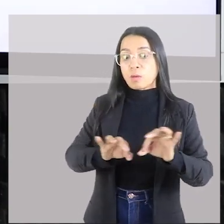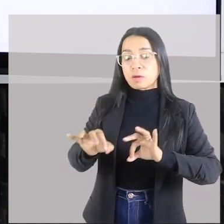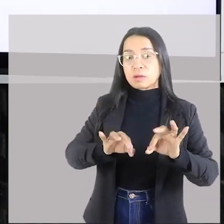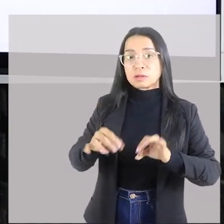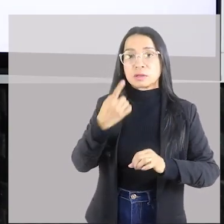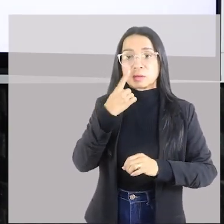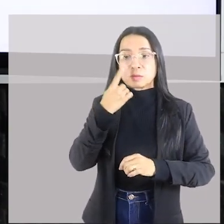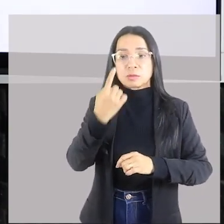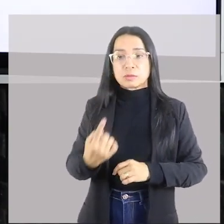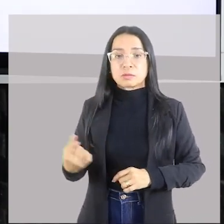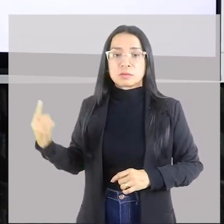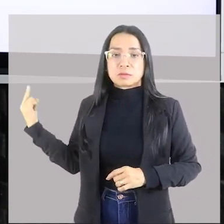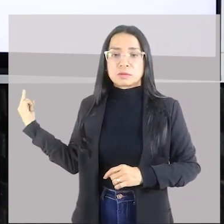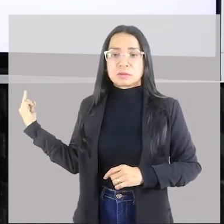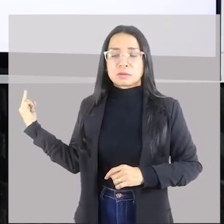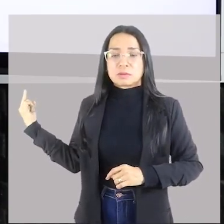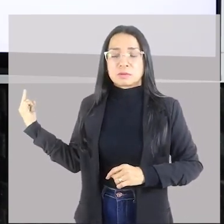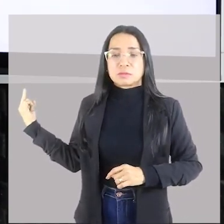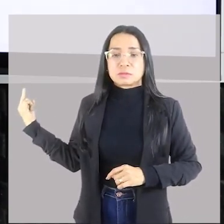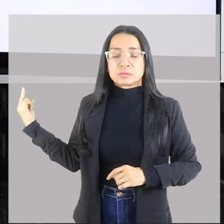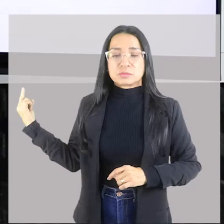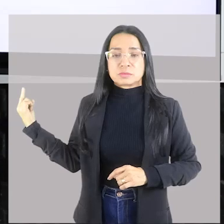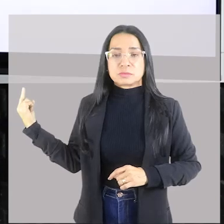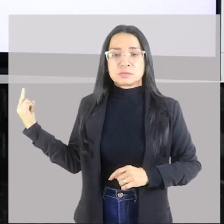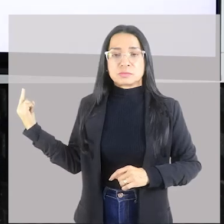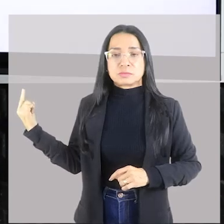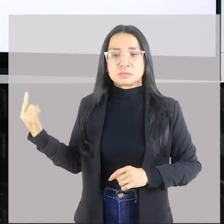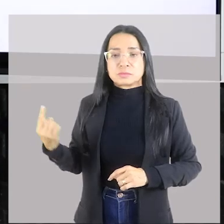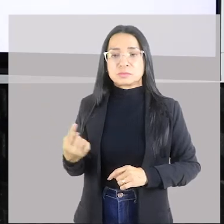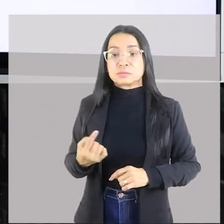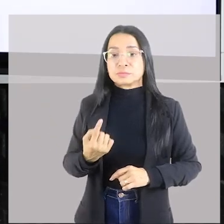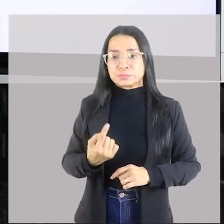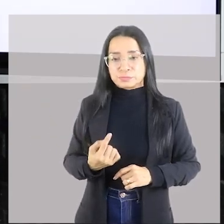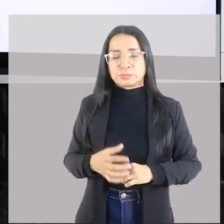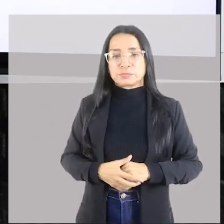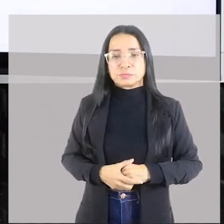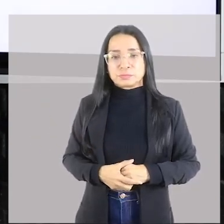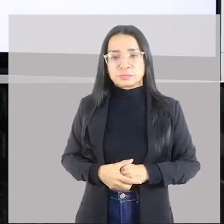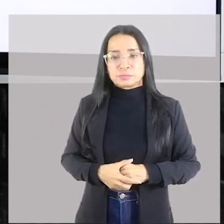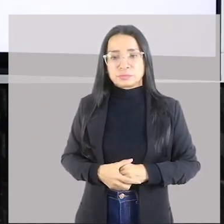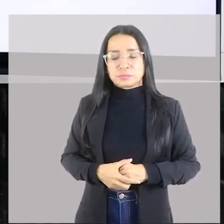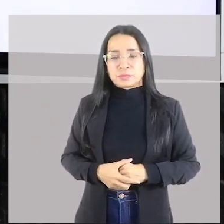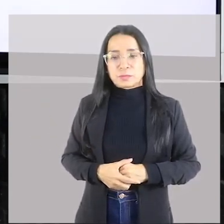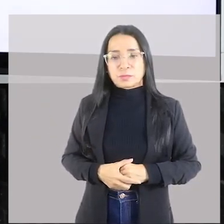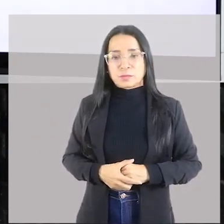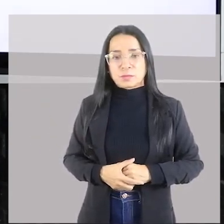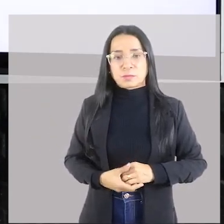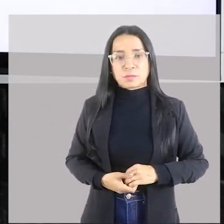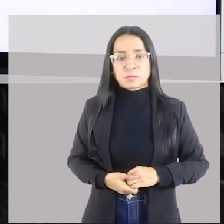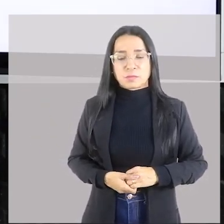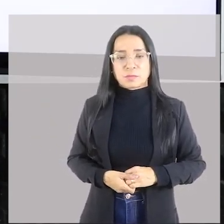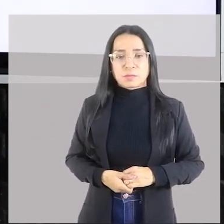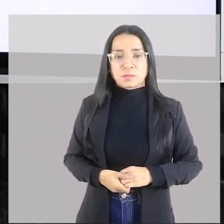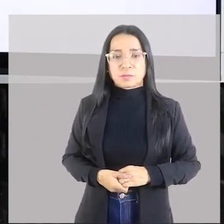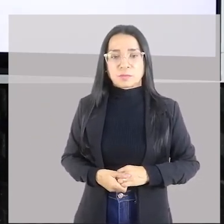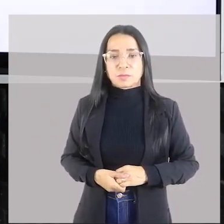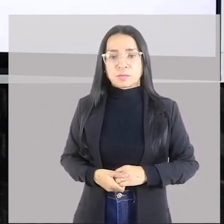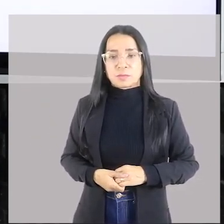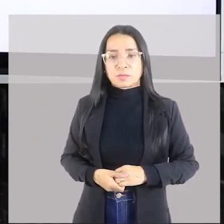CH3. Tá certo? Então esse pedacinho bem aqui tá ligado a esse carbono, tá bom?